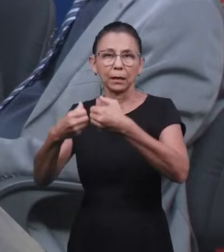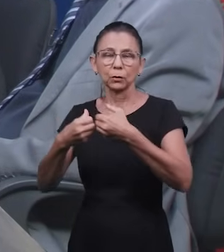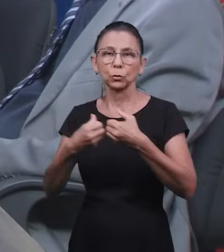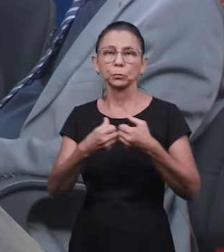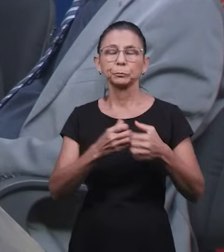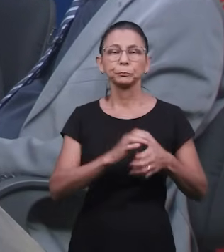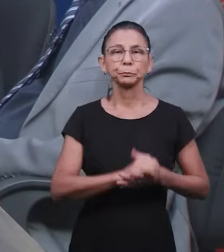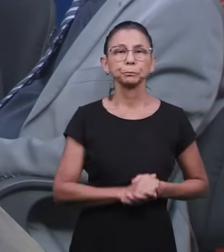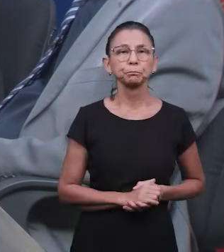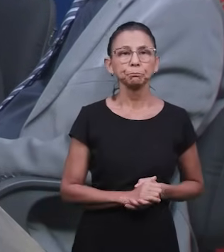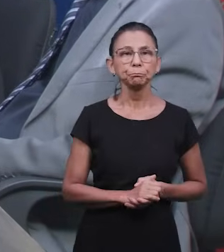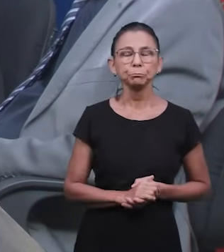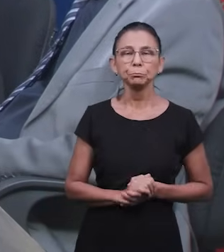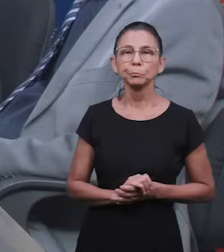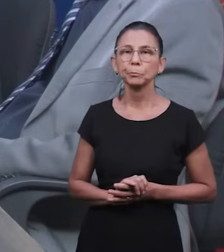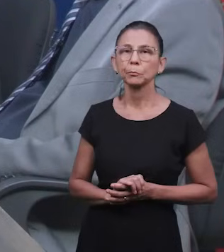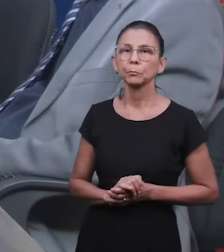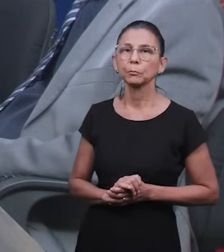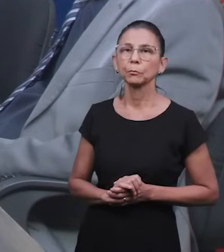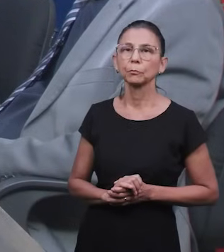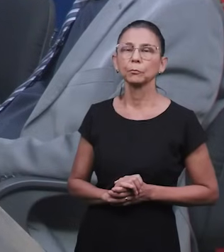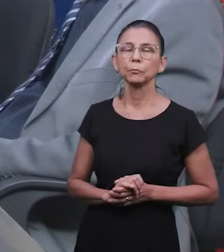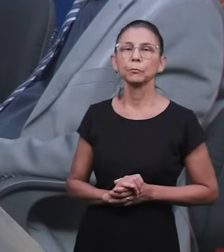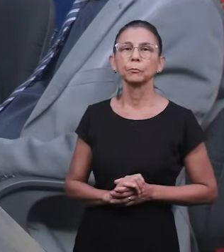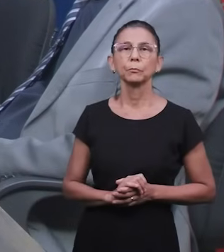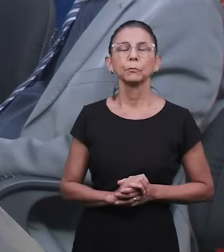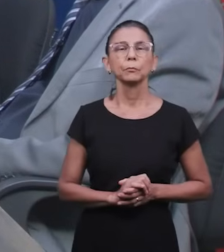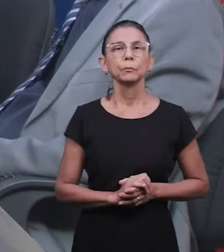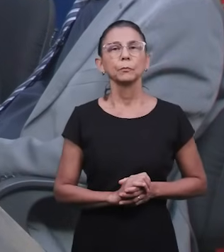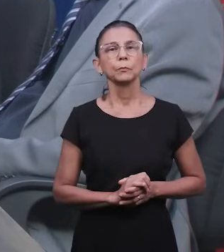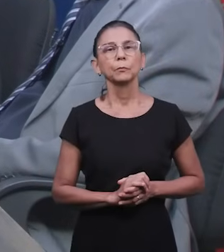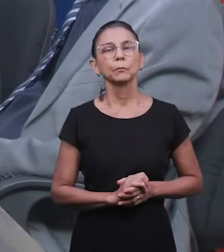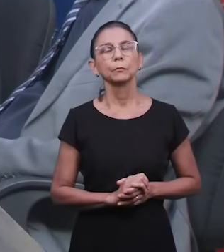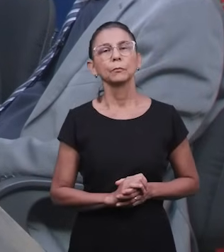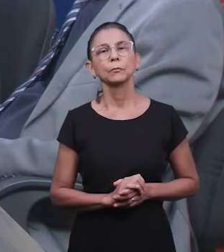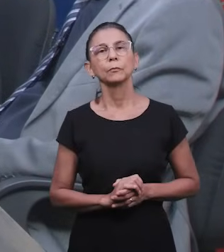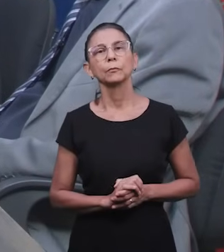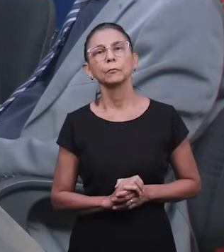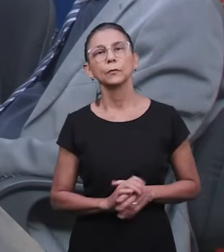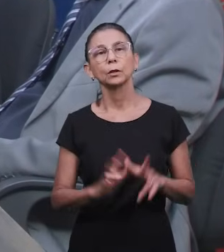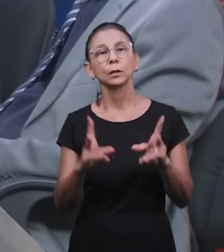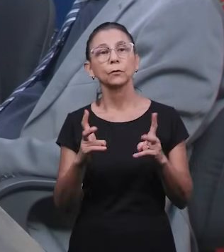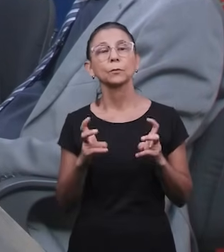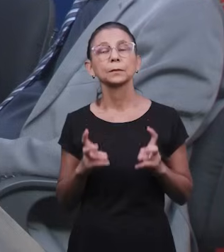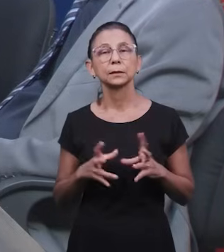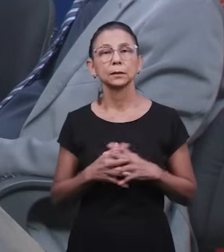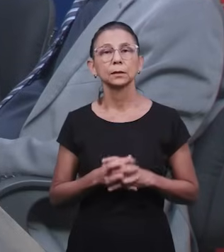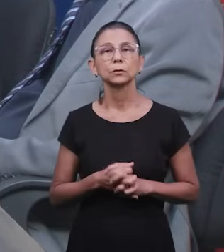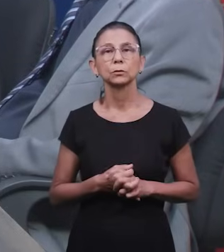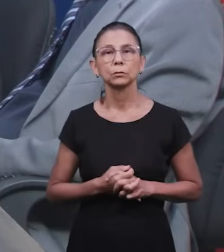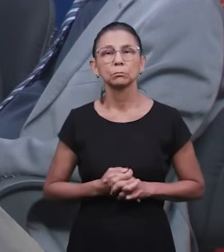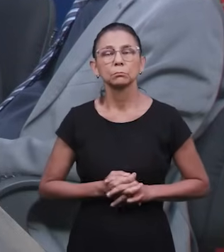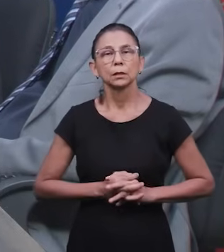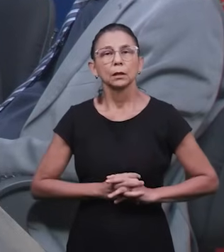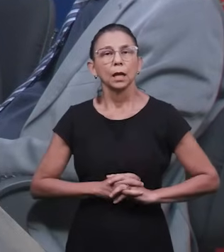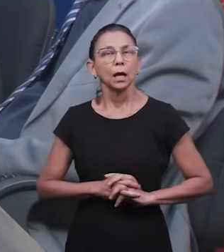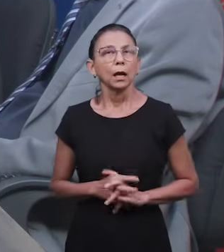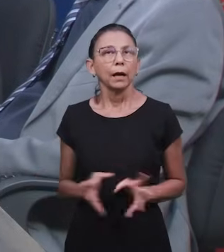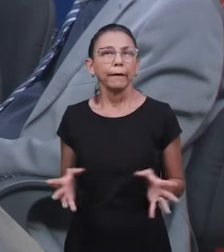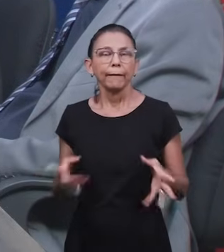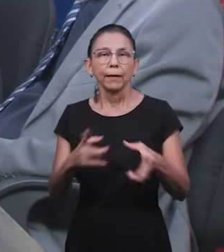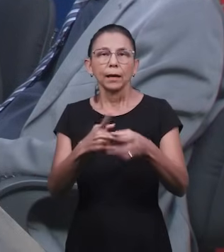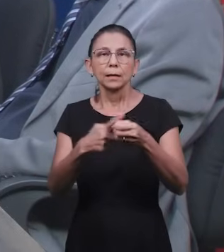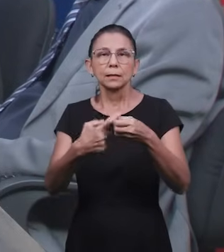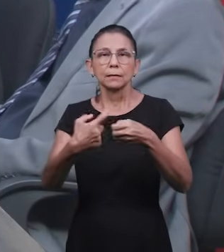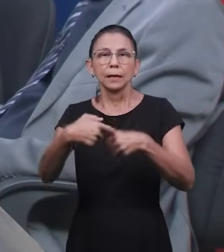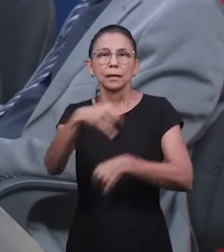cidades, e eu estava vendo dos maiores... O nosso maior público tem sido grandes cidades,